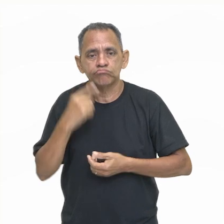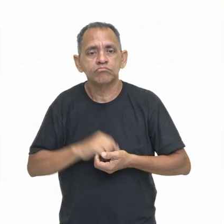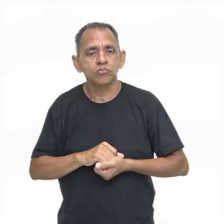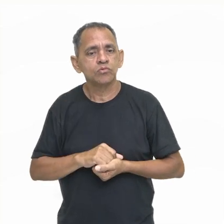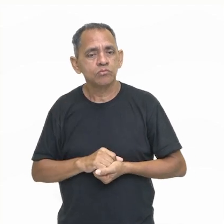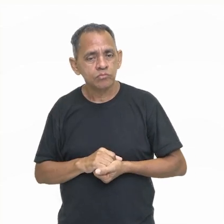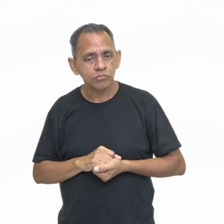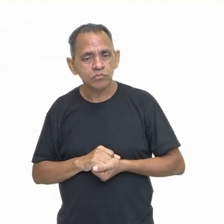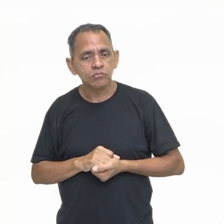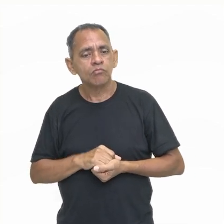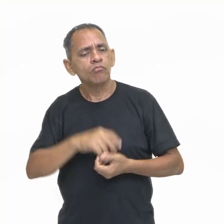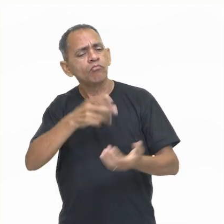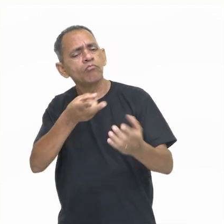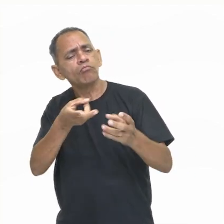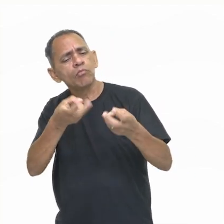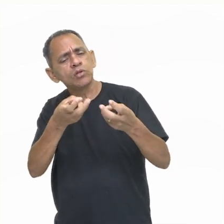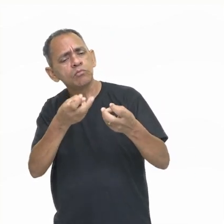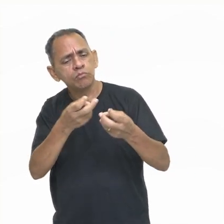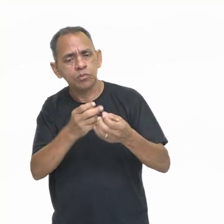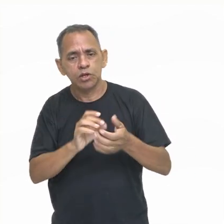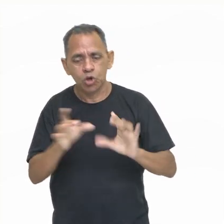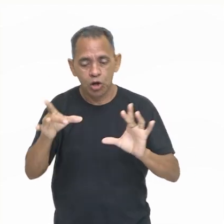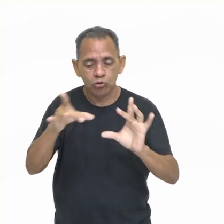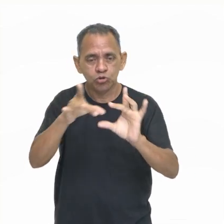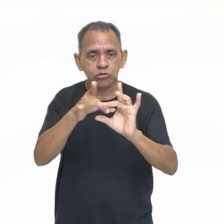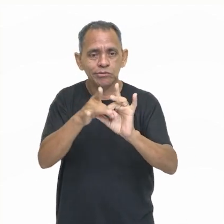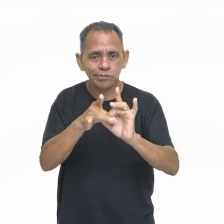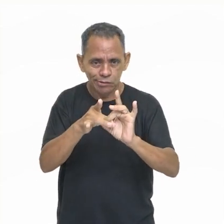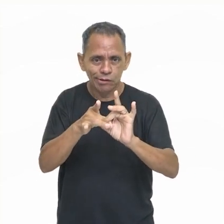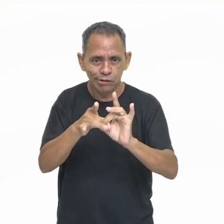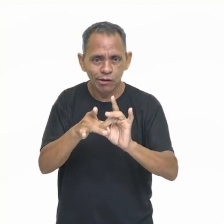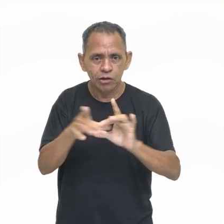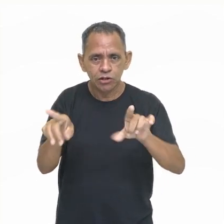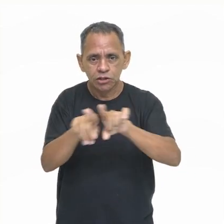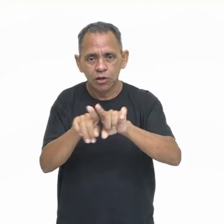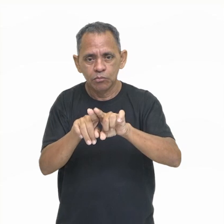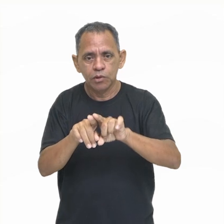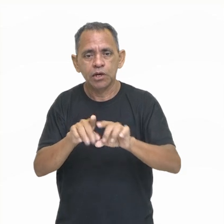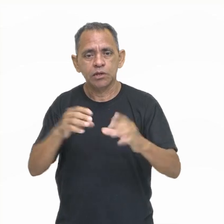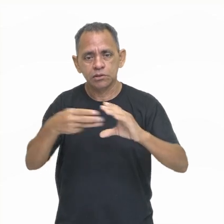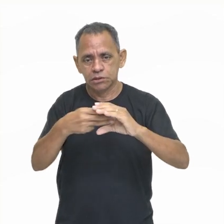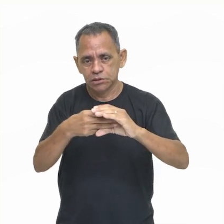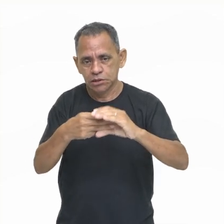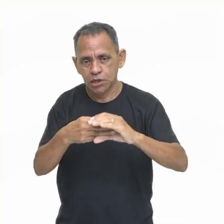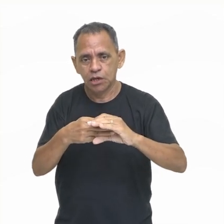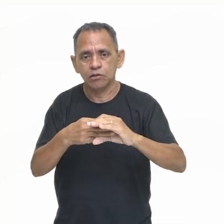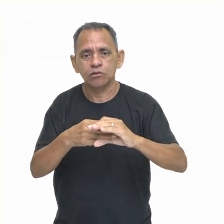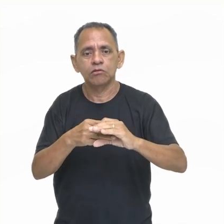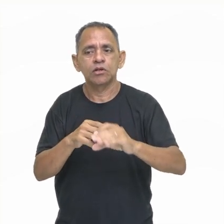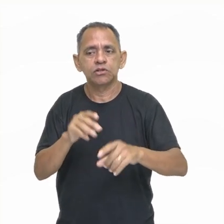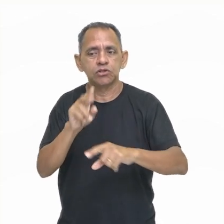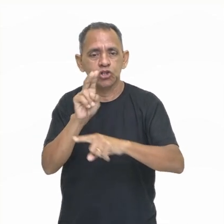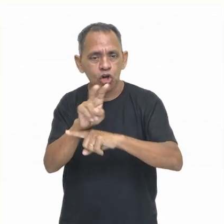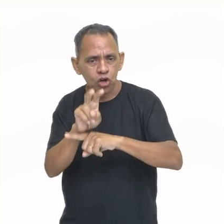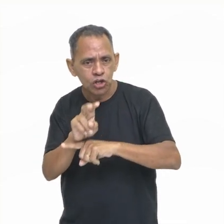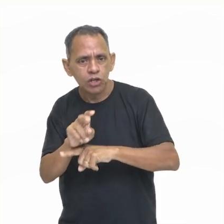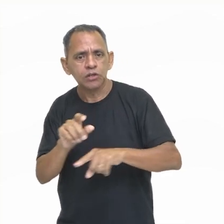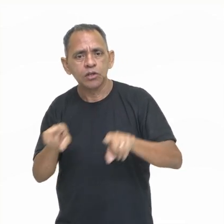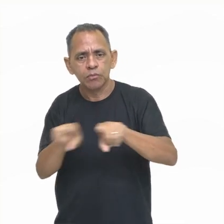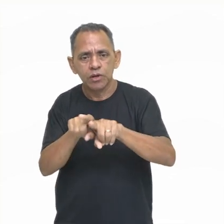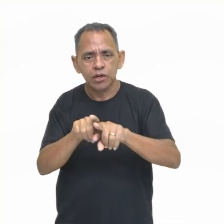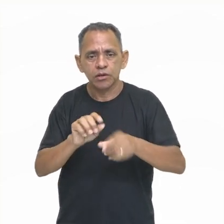e a união entre as células, certo? Então, essa é a função do glicocálix presente em